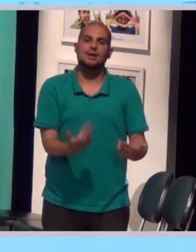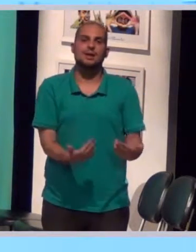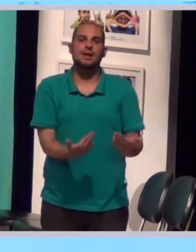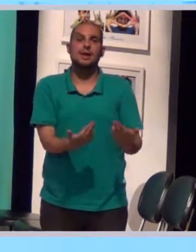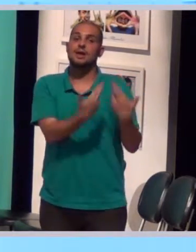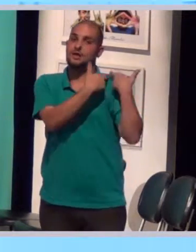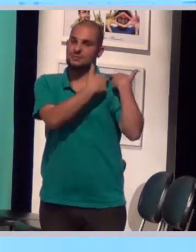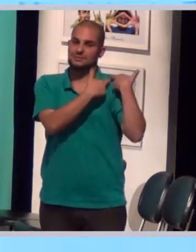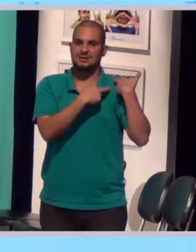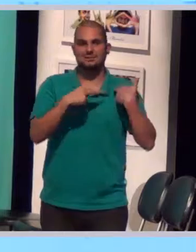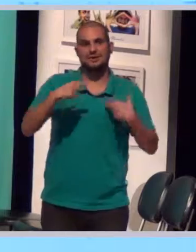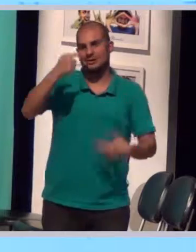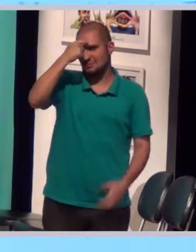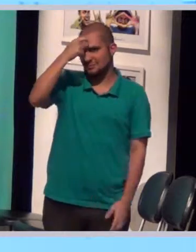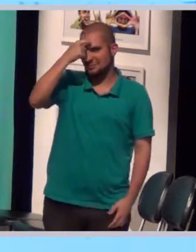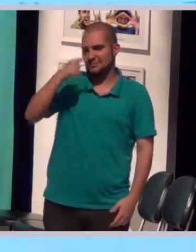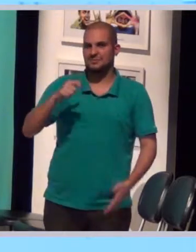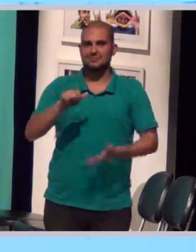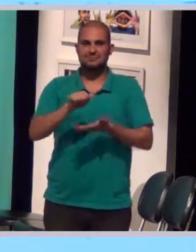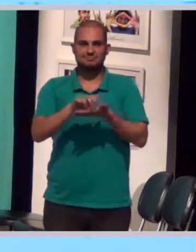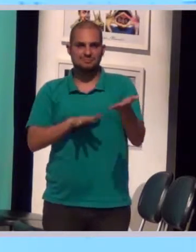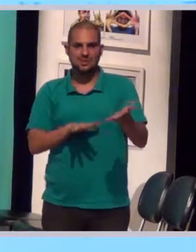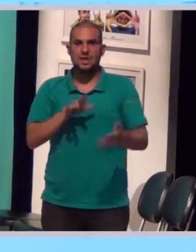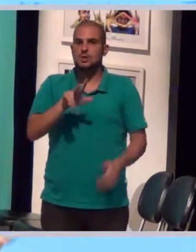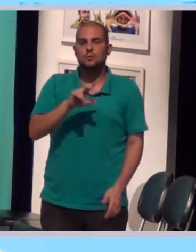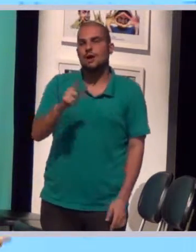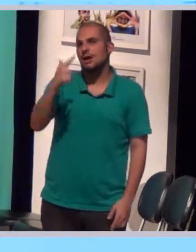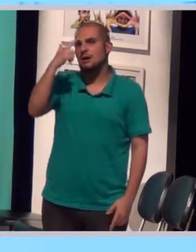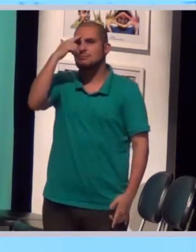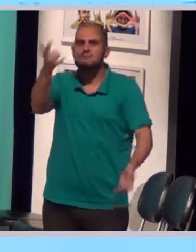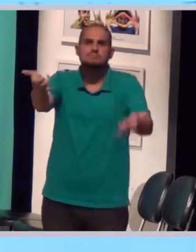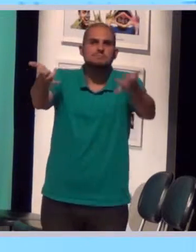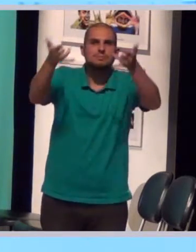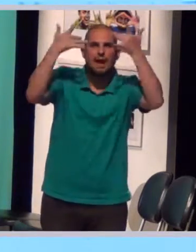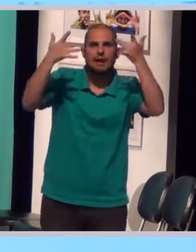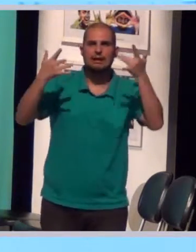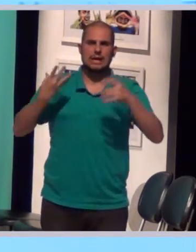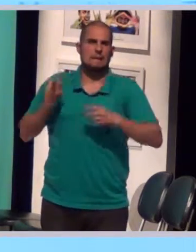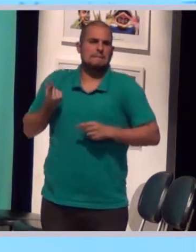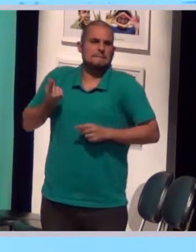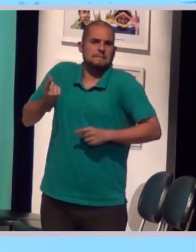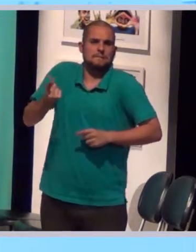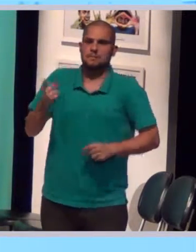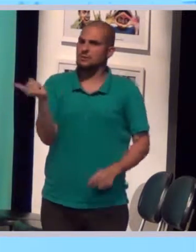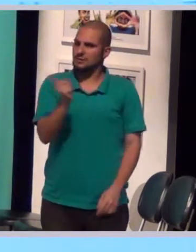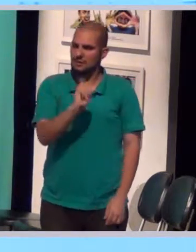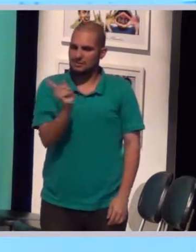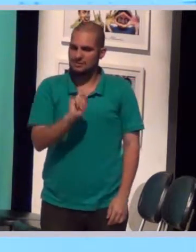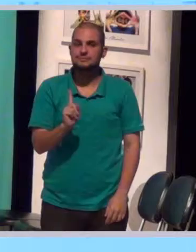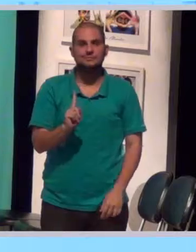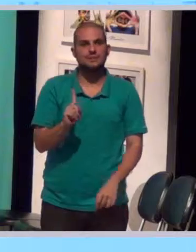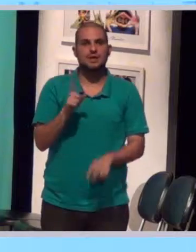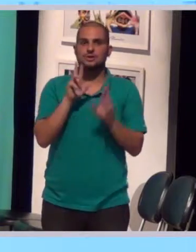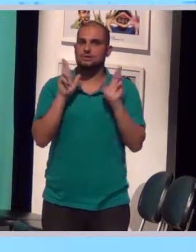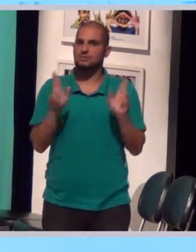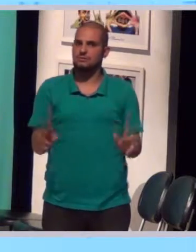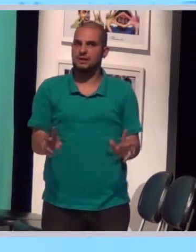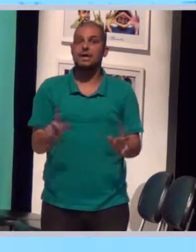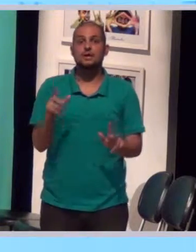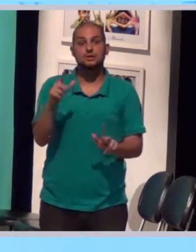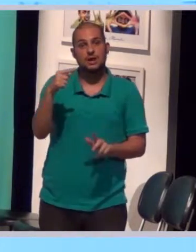de trabalho. Ela não é uma memória para ser guardada, diferente da memória de longo prazo. Ela é uma memória que vai